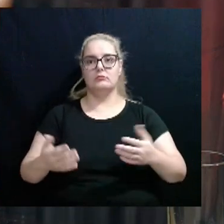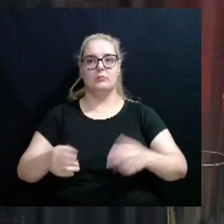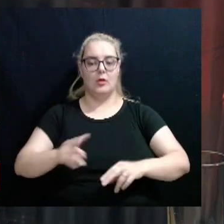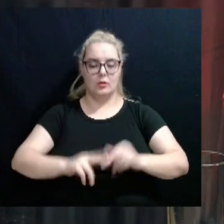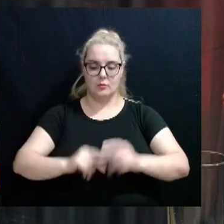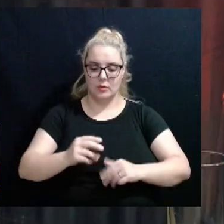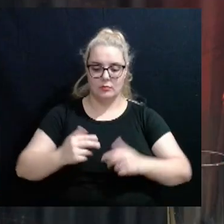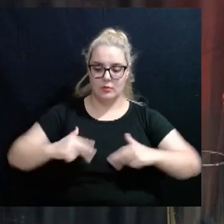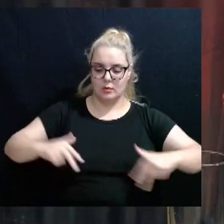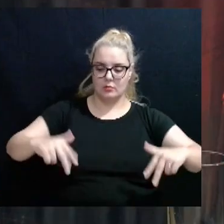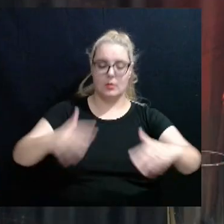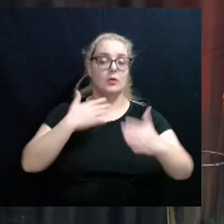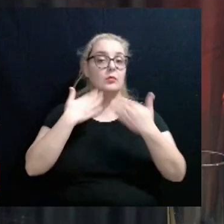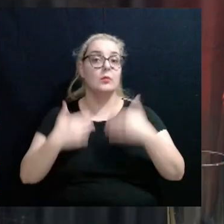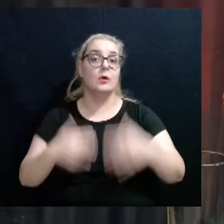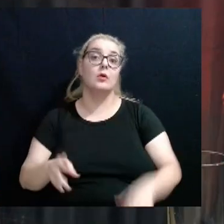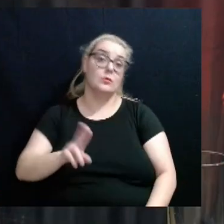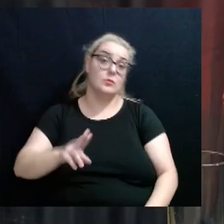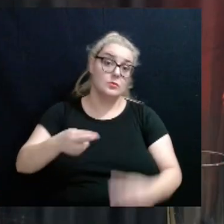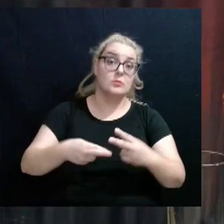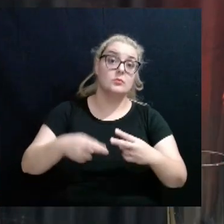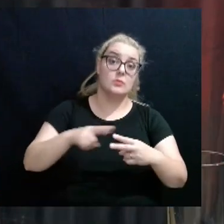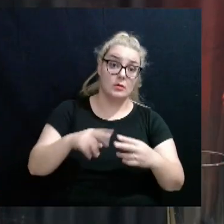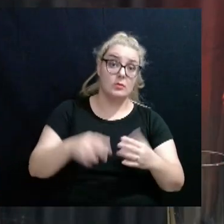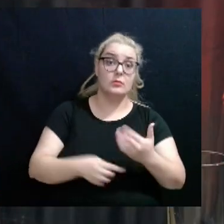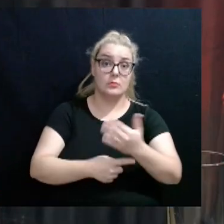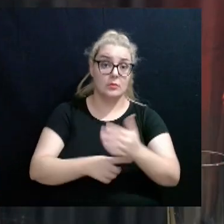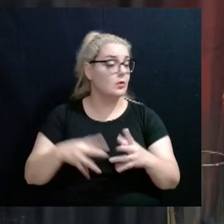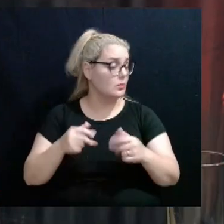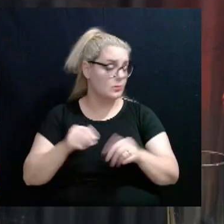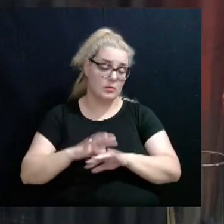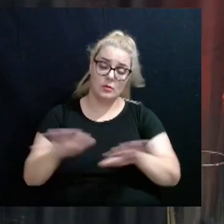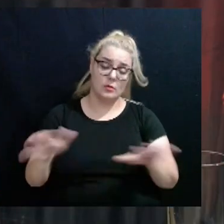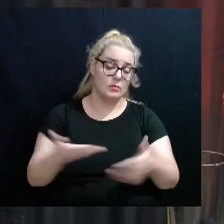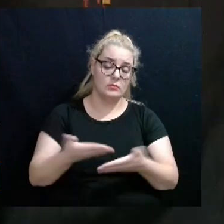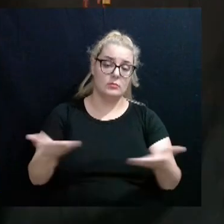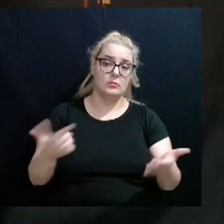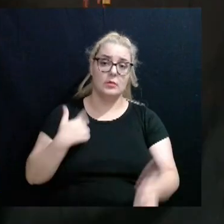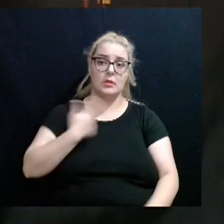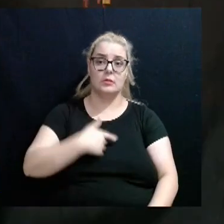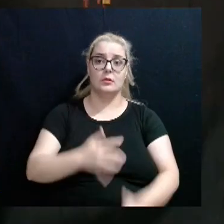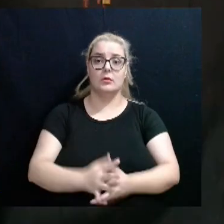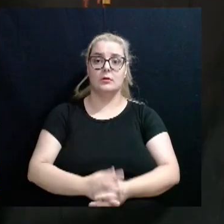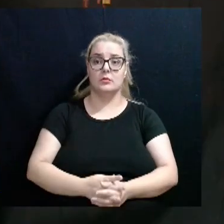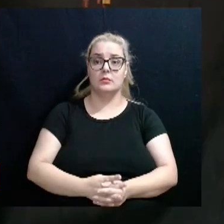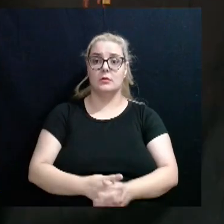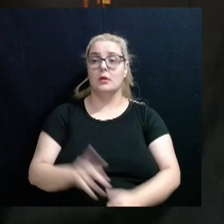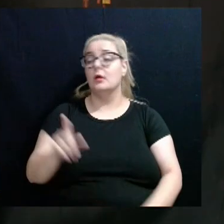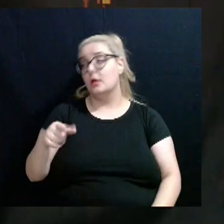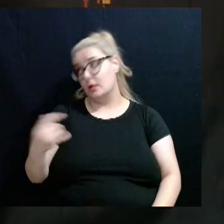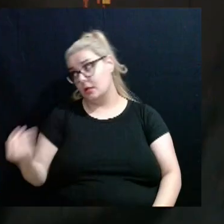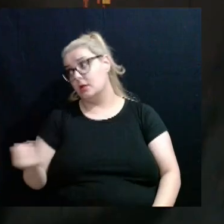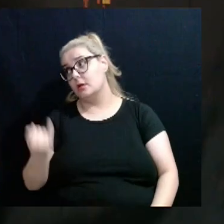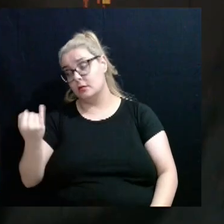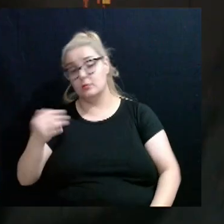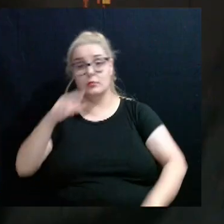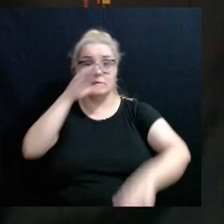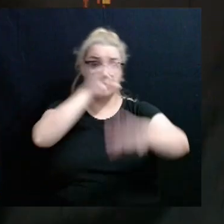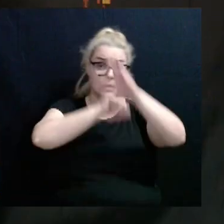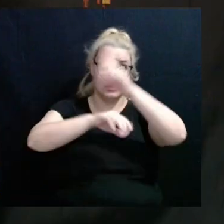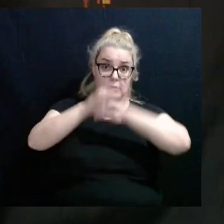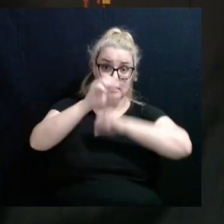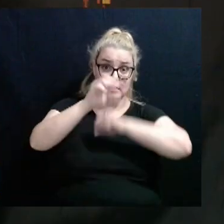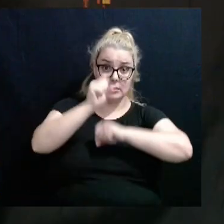os recursos tecnológicos todos que estão disponíveis para nós. É importante a gente aprender, ensinar,